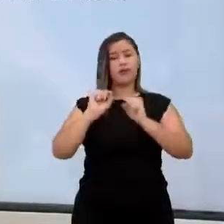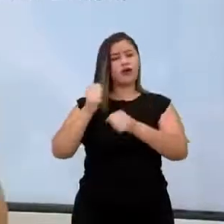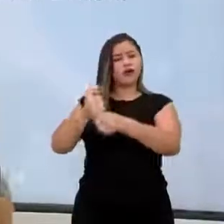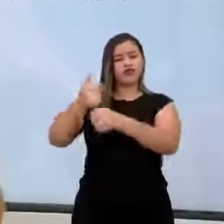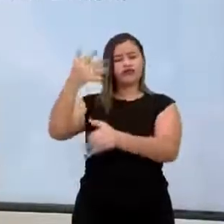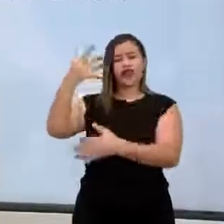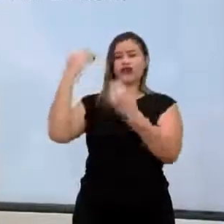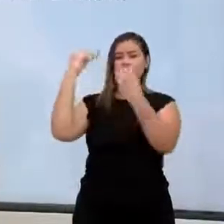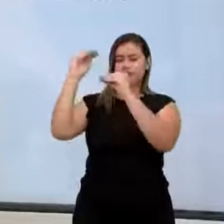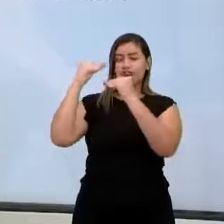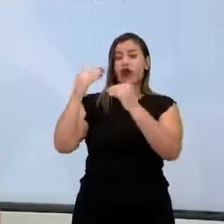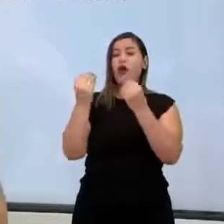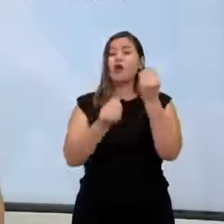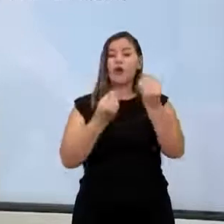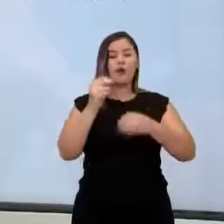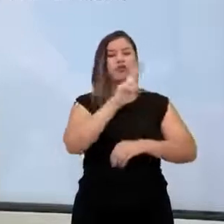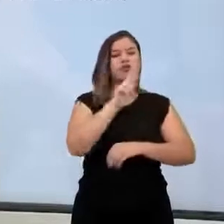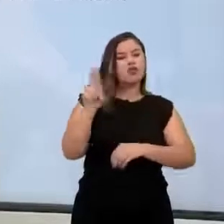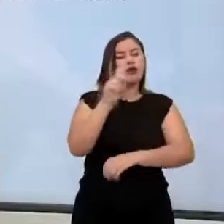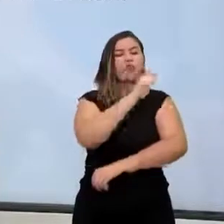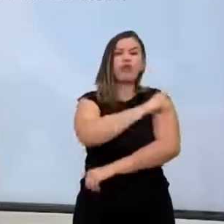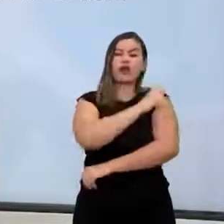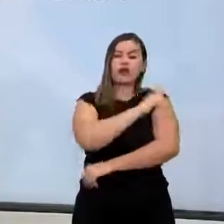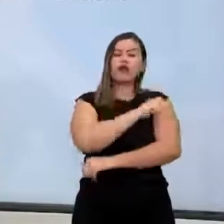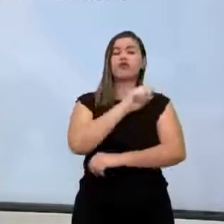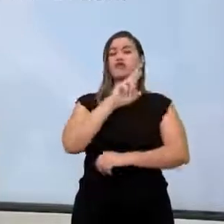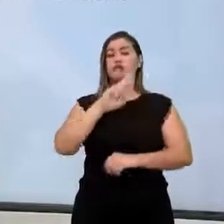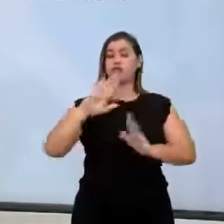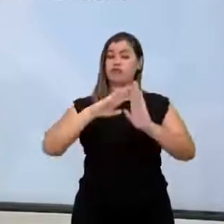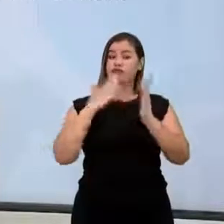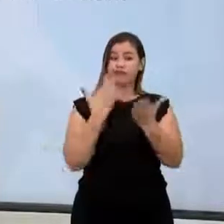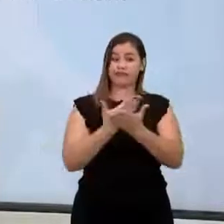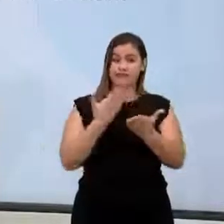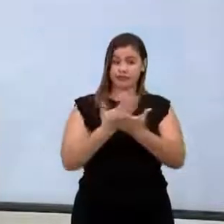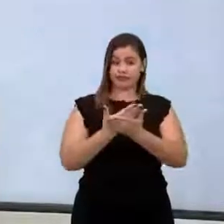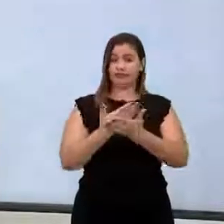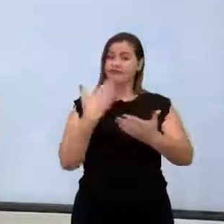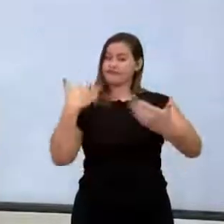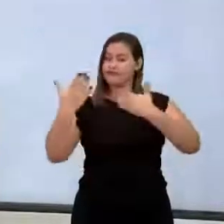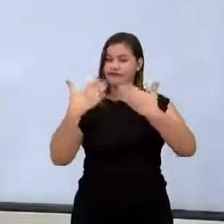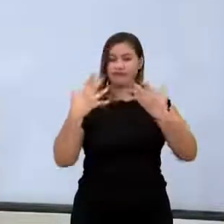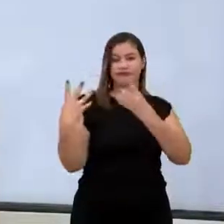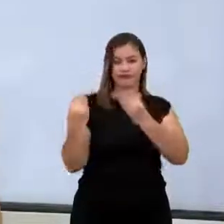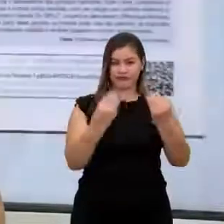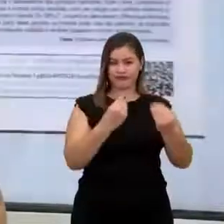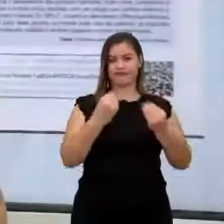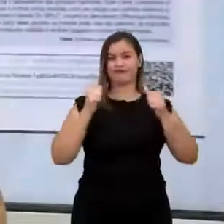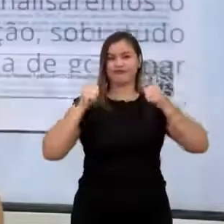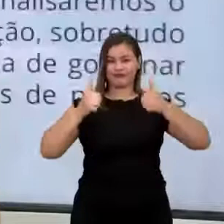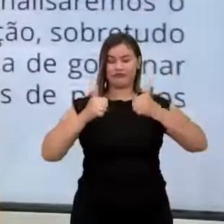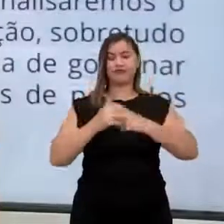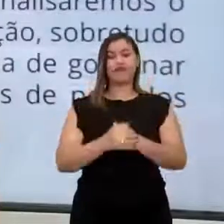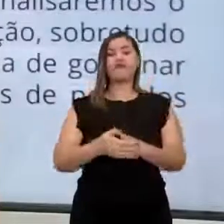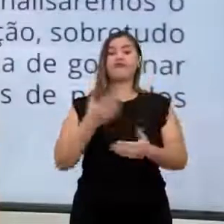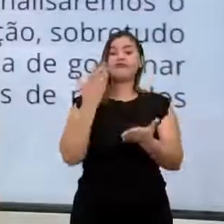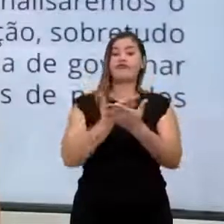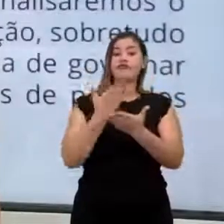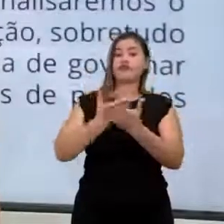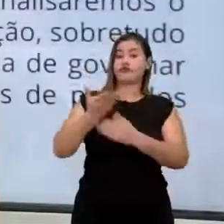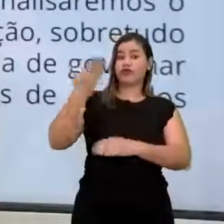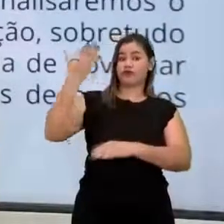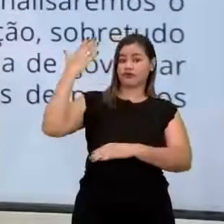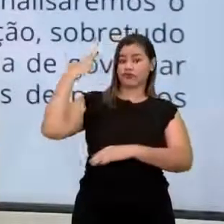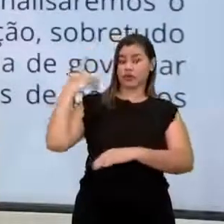nome do aluno, o nome da escola, porque a gente vai conversar bastante, está bem? Nas últimas aulas, eu falei para